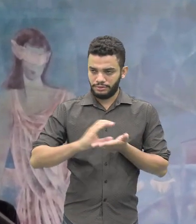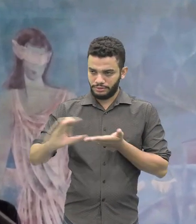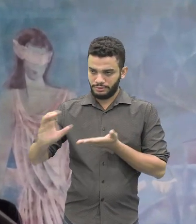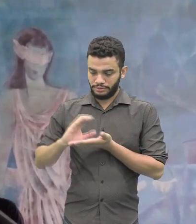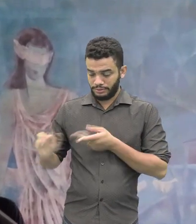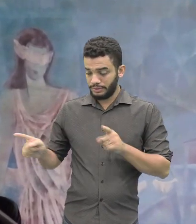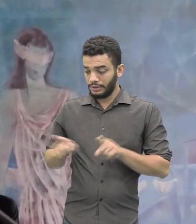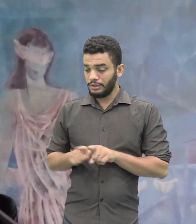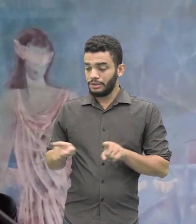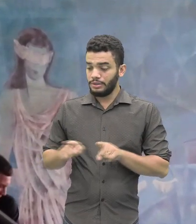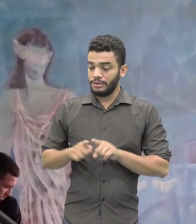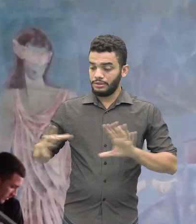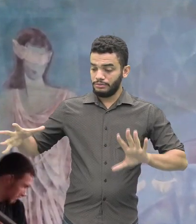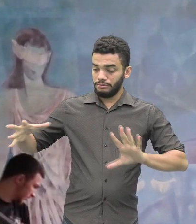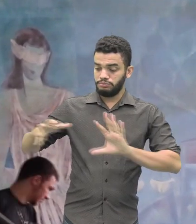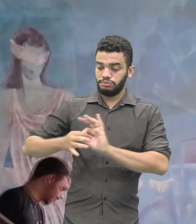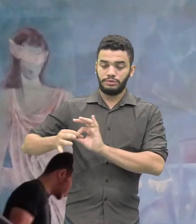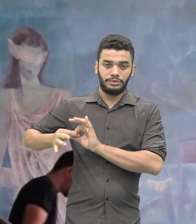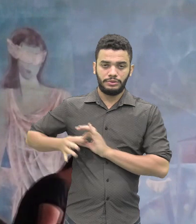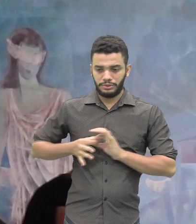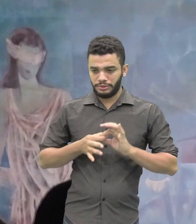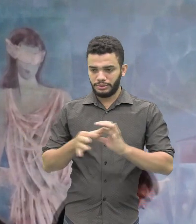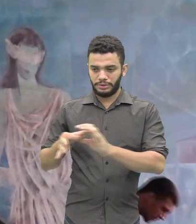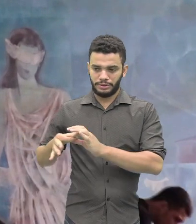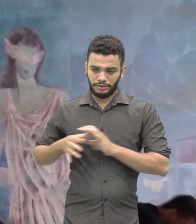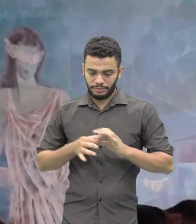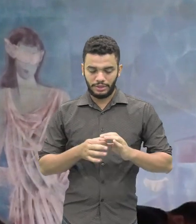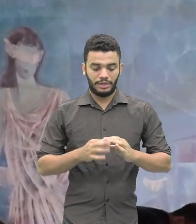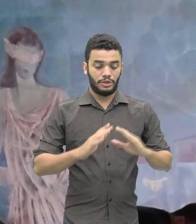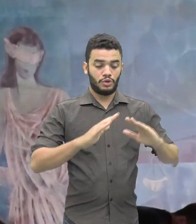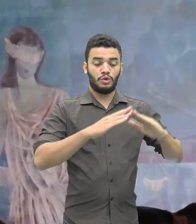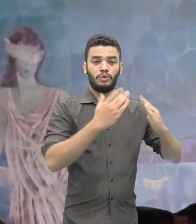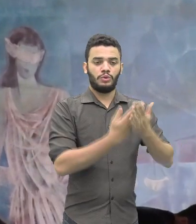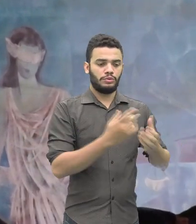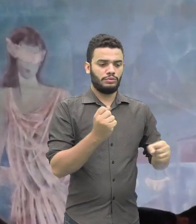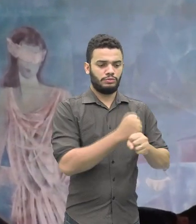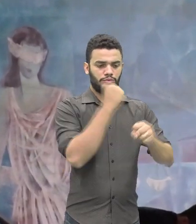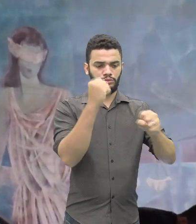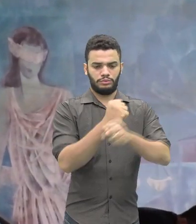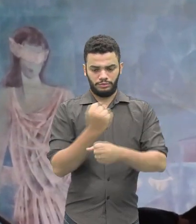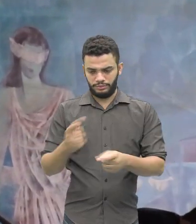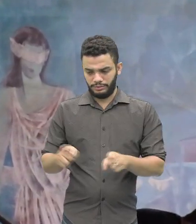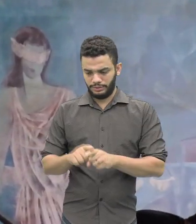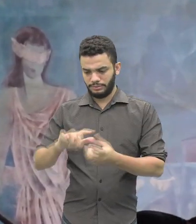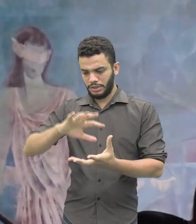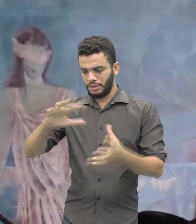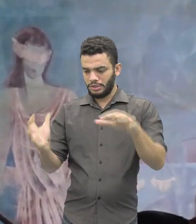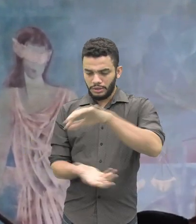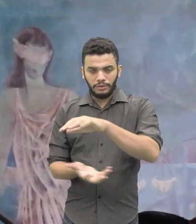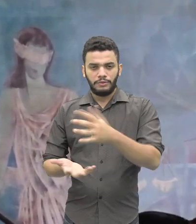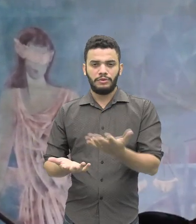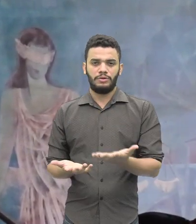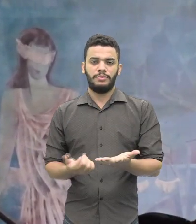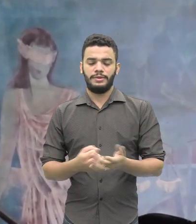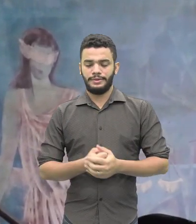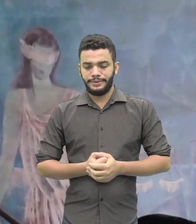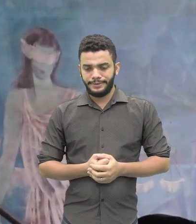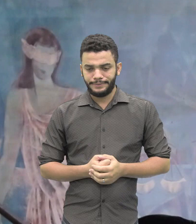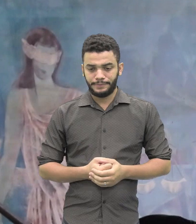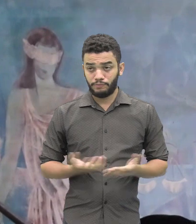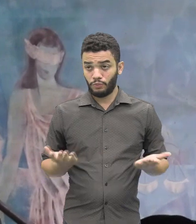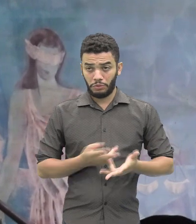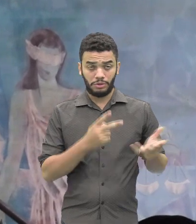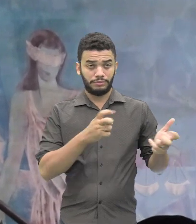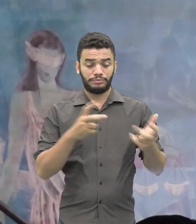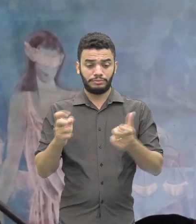nós jamais conseguiríamos chegar em algum lugar e o que eu vejo hoje essa esse evento que a doutora Mariana está organizando